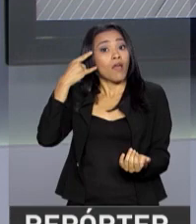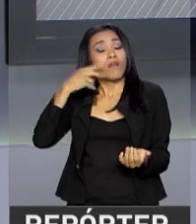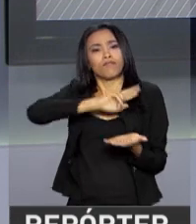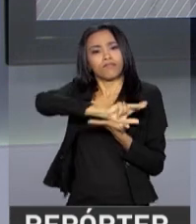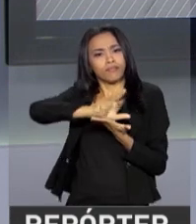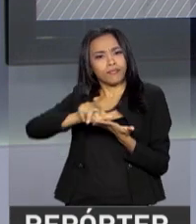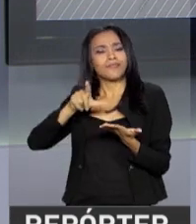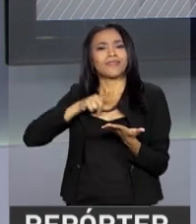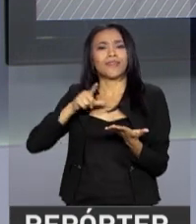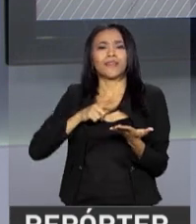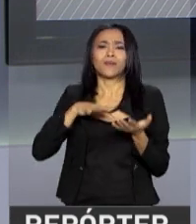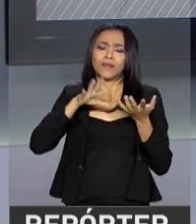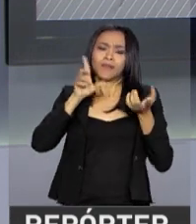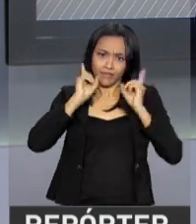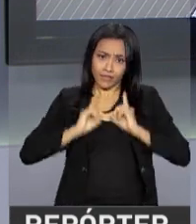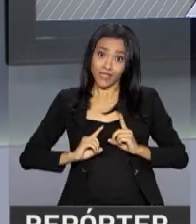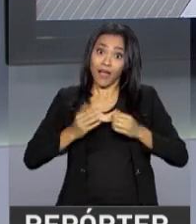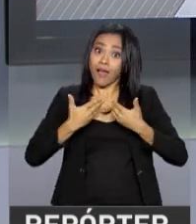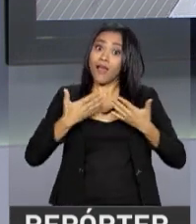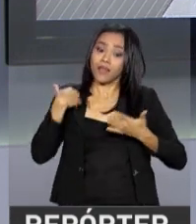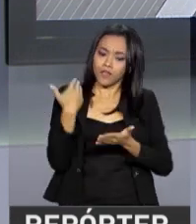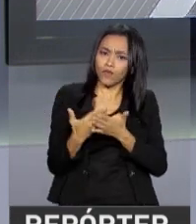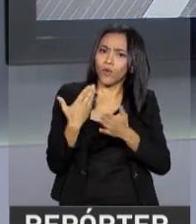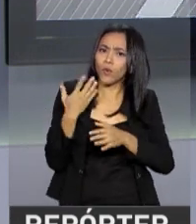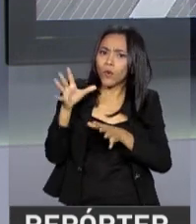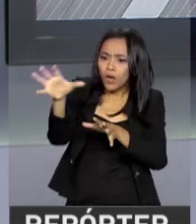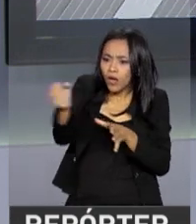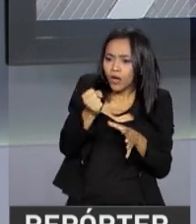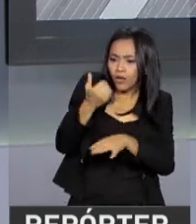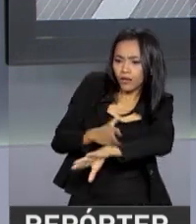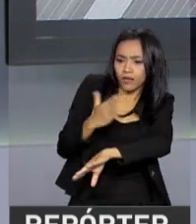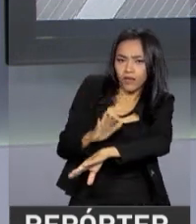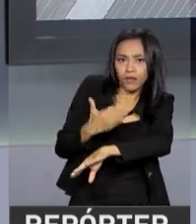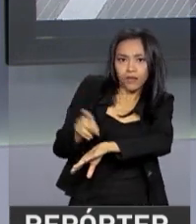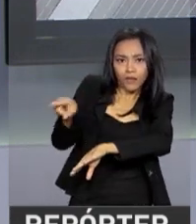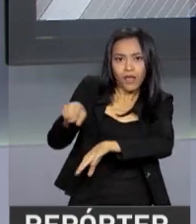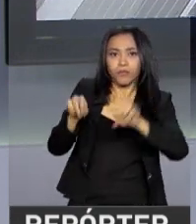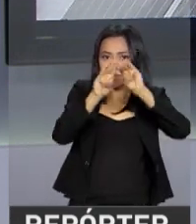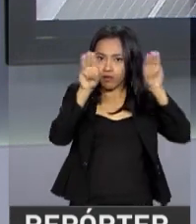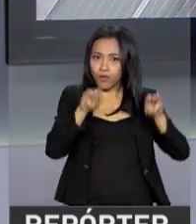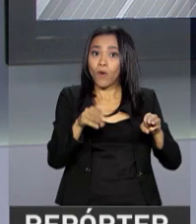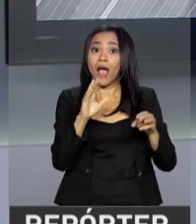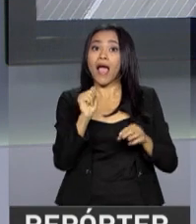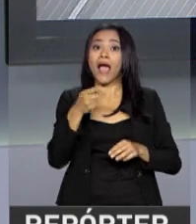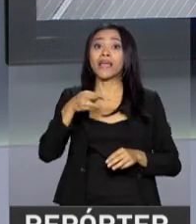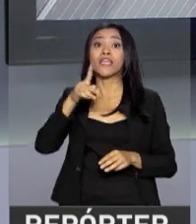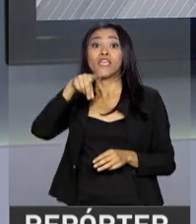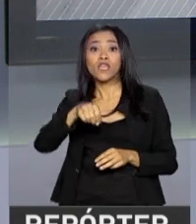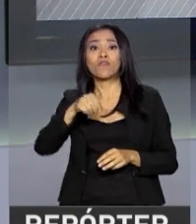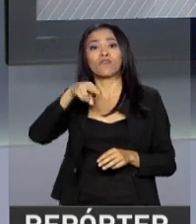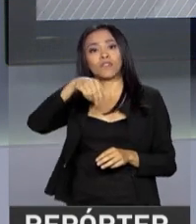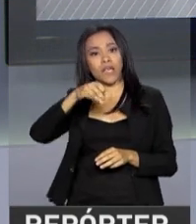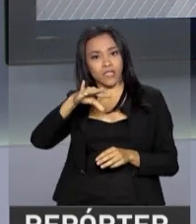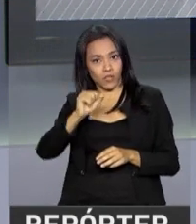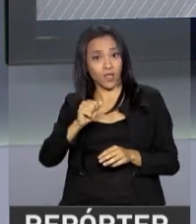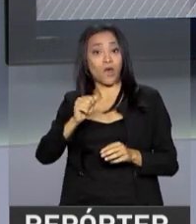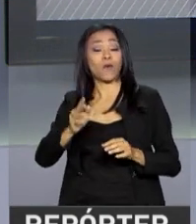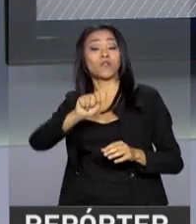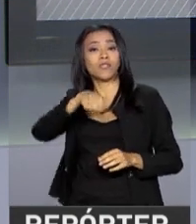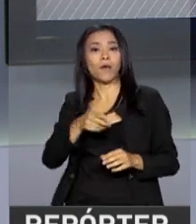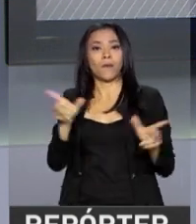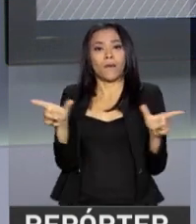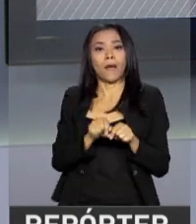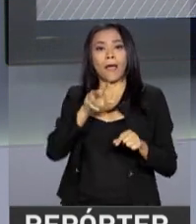novo caminho na própria história eles foram capacitados pelo arquivo nacional e pela associação de pais e amigos dos excepcionais